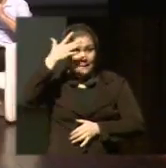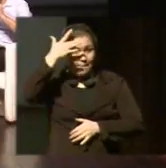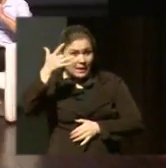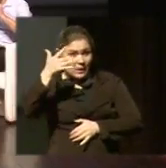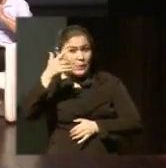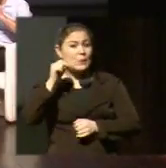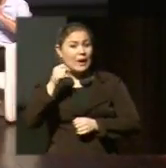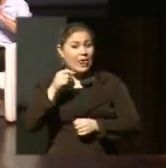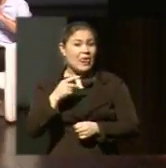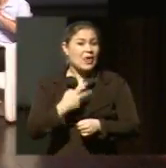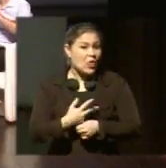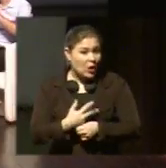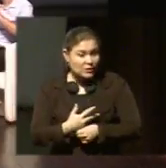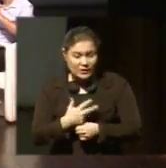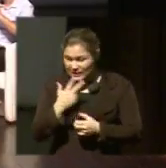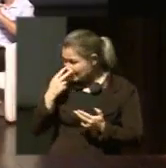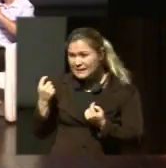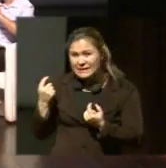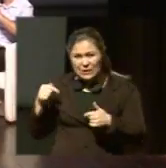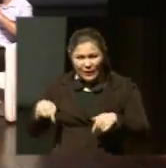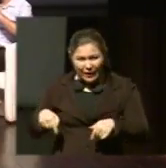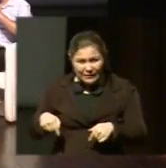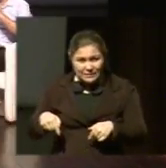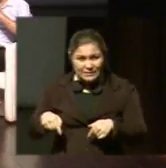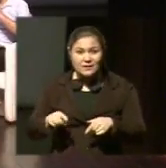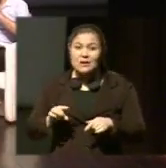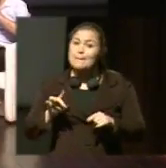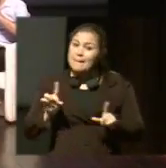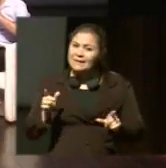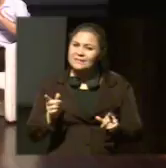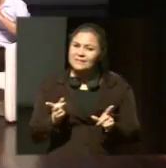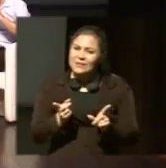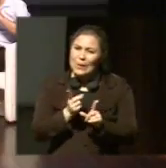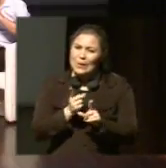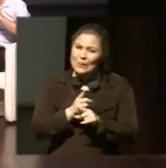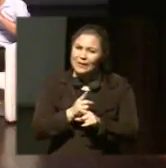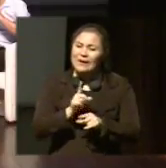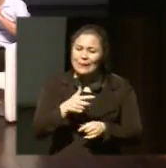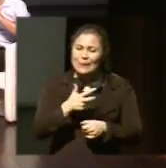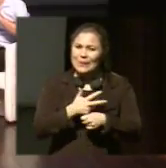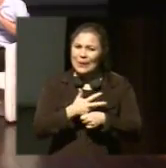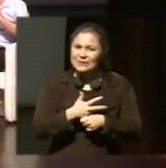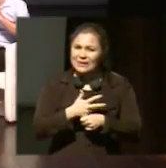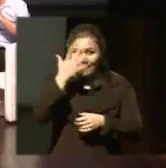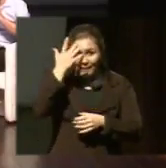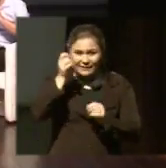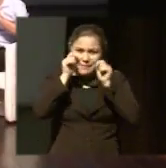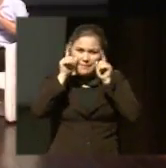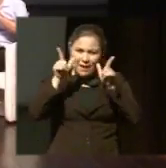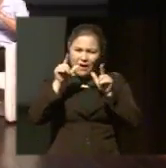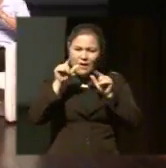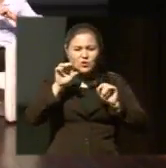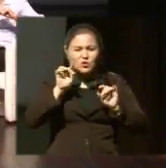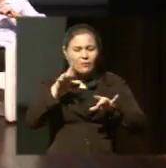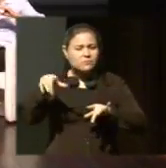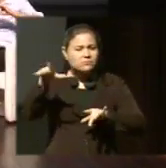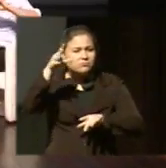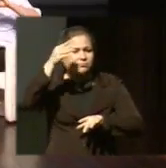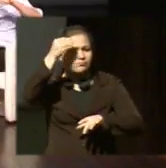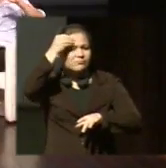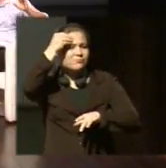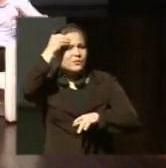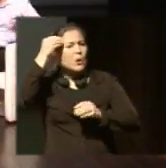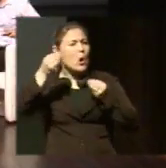idosos, semelhante a essa, né? E aí vai ser com idosos, amanhã de manhã. Então, só para contextualizar um pouco vocês de como